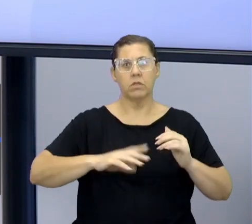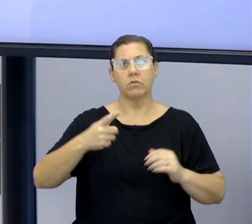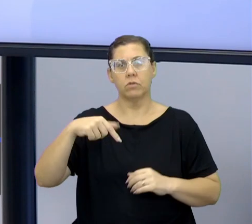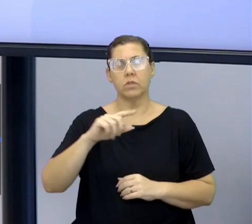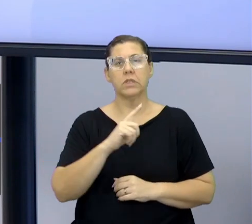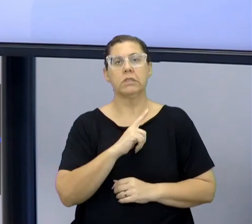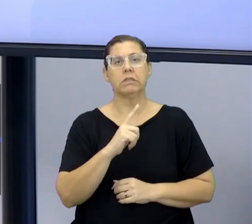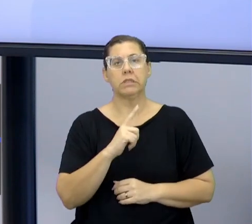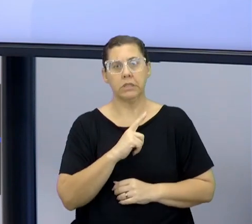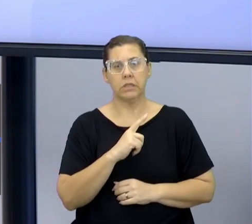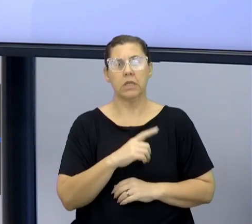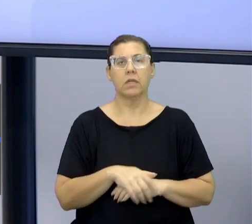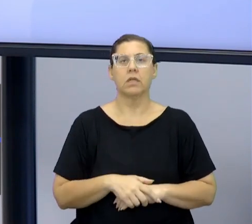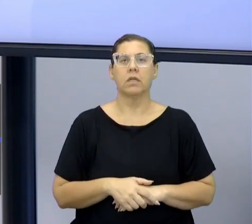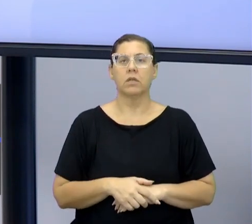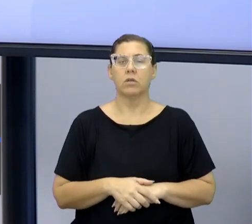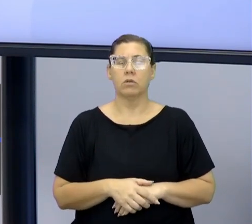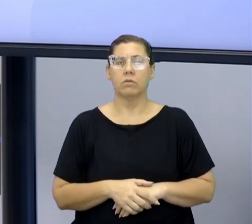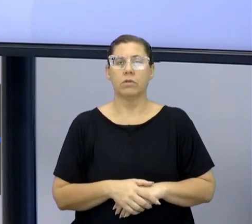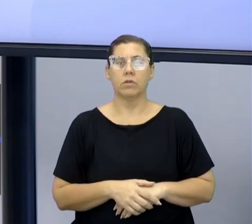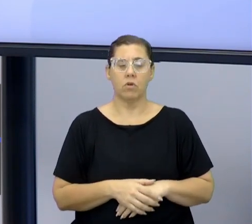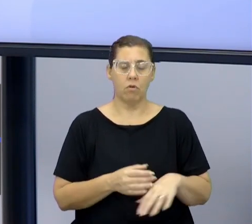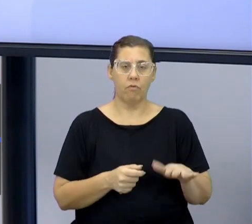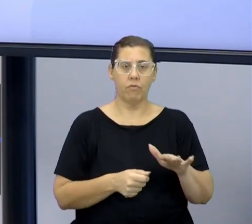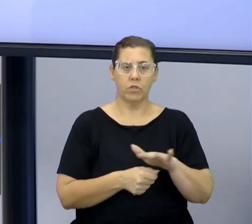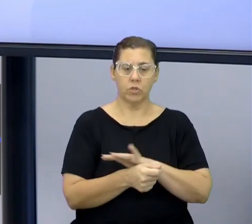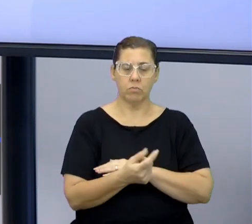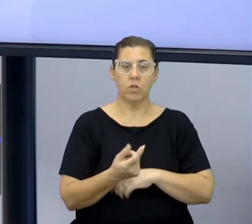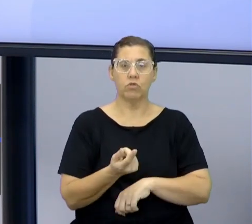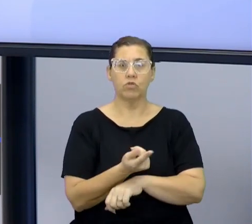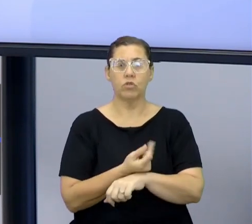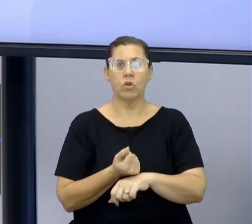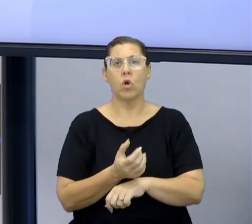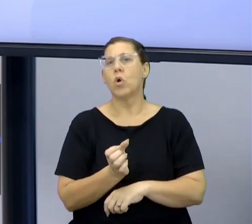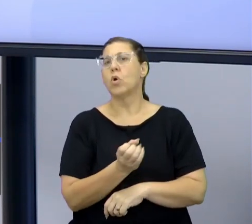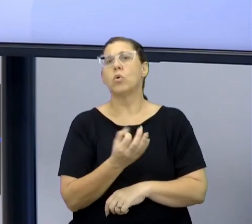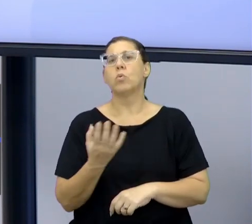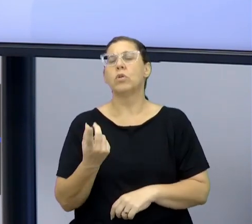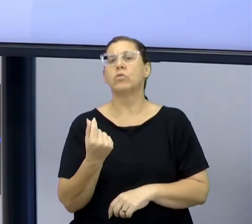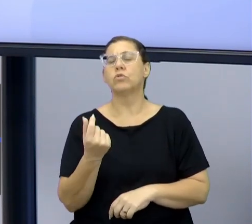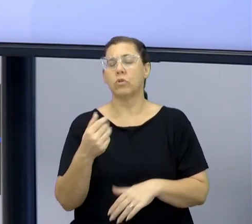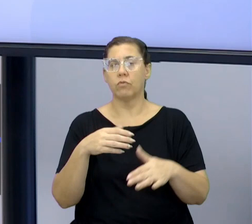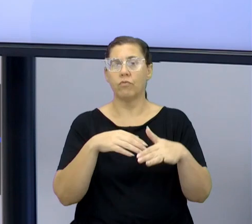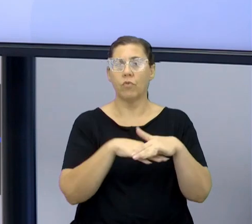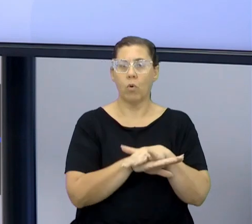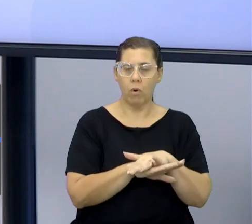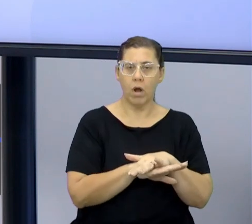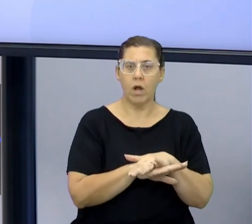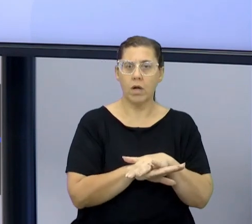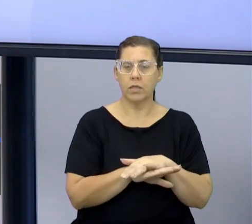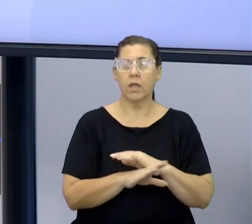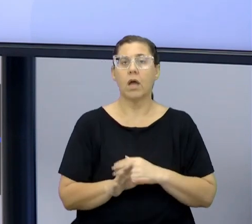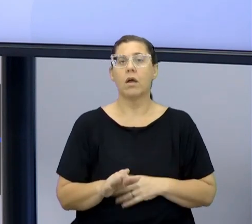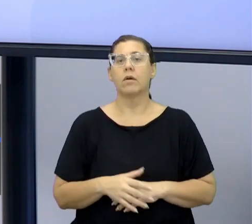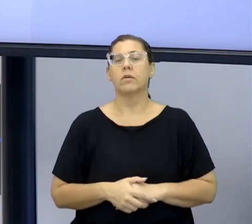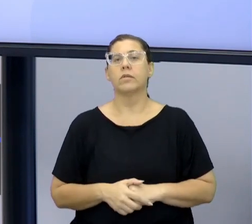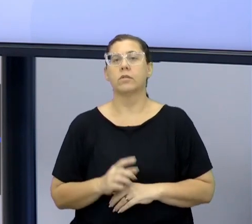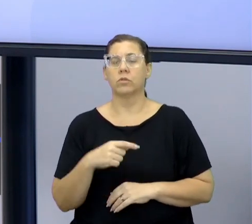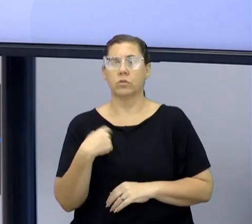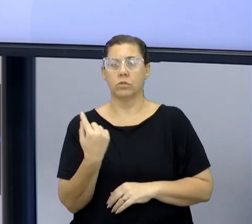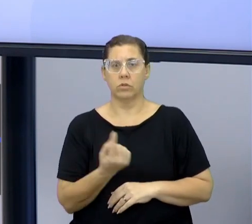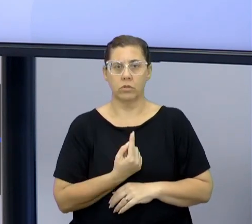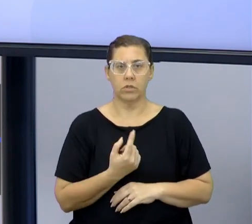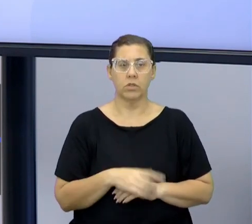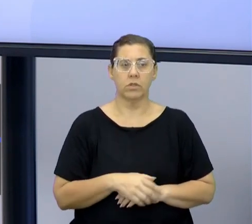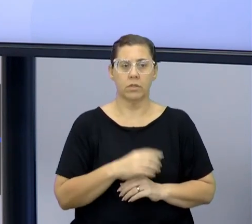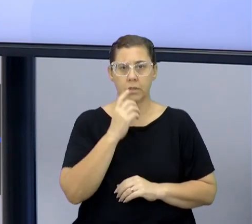têm. E o investimento financeiro é quanto que a gente vai guardar de dinheiro, né? Quanto que a gente vai poupar dos nossos